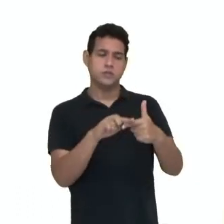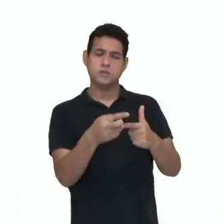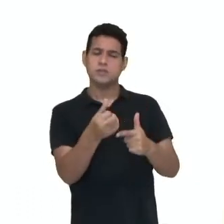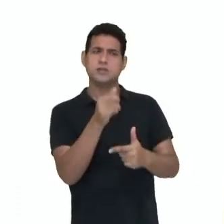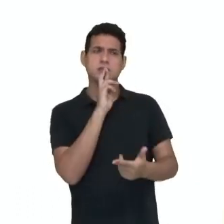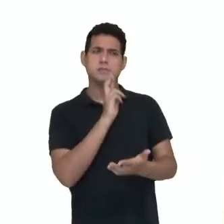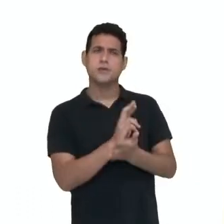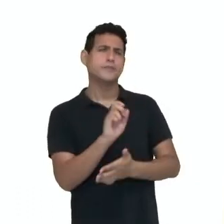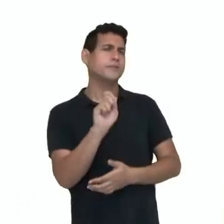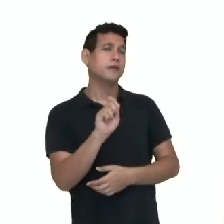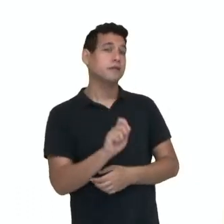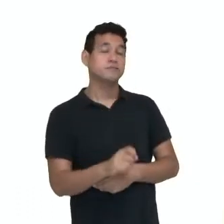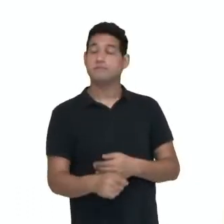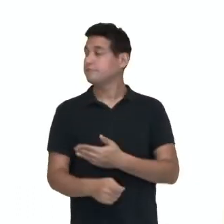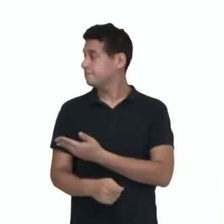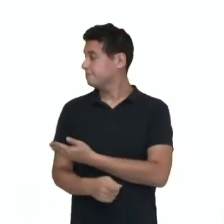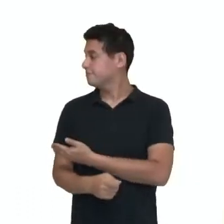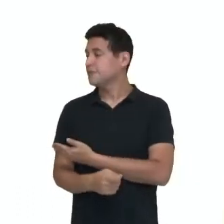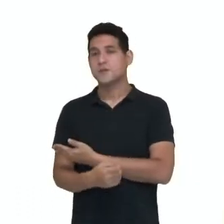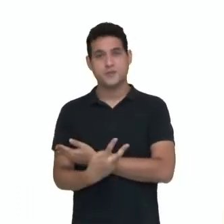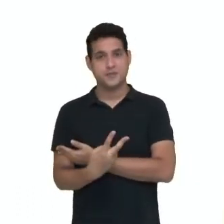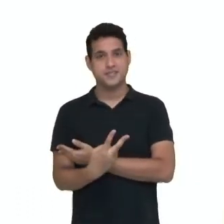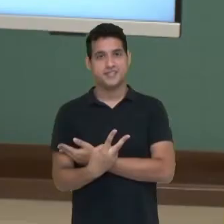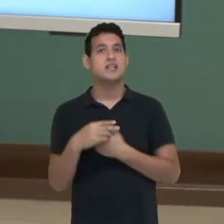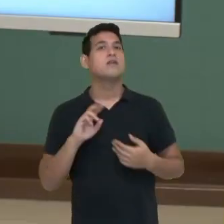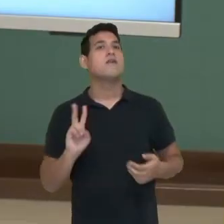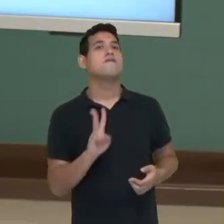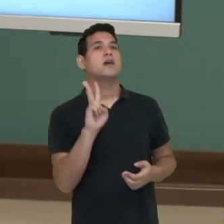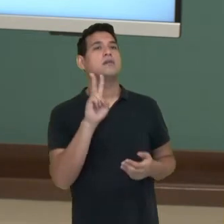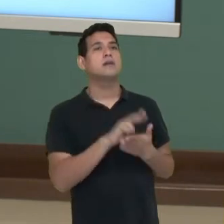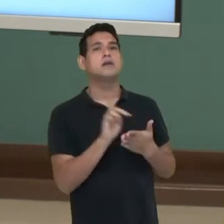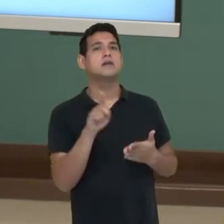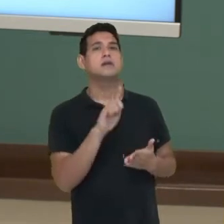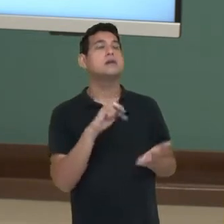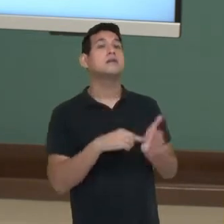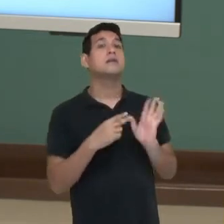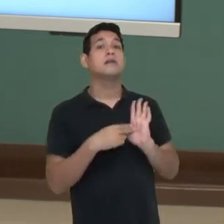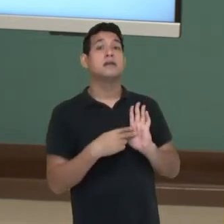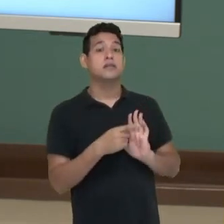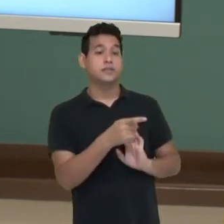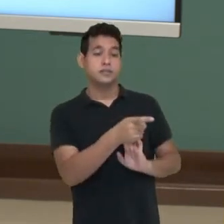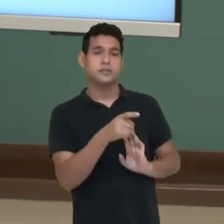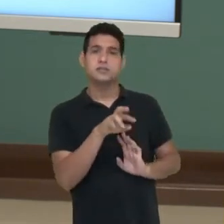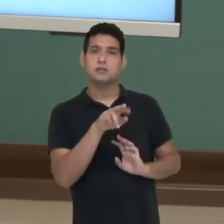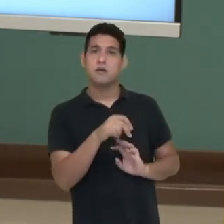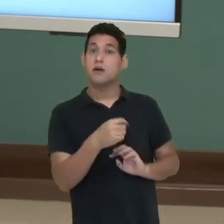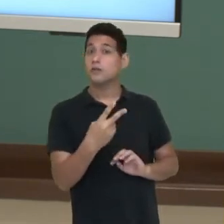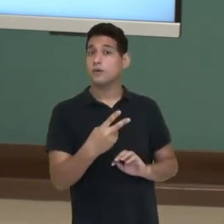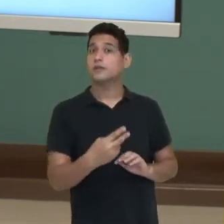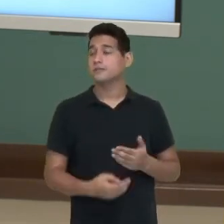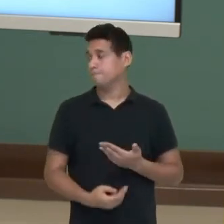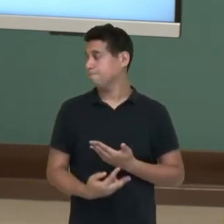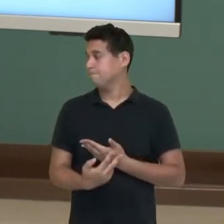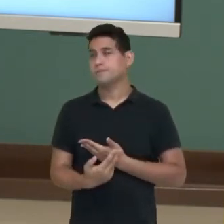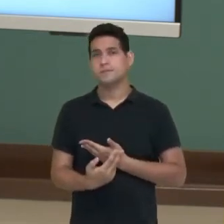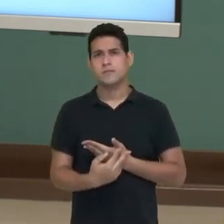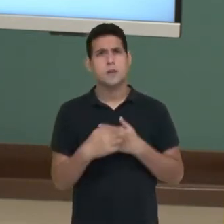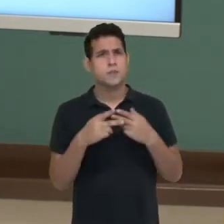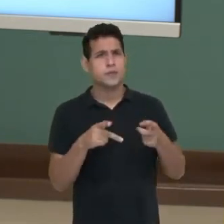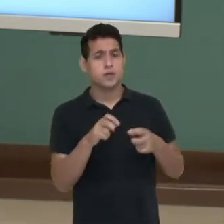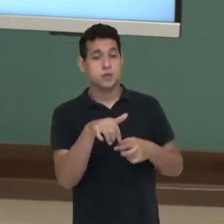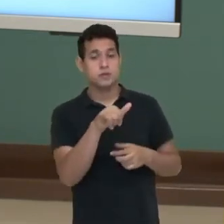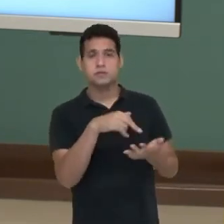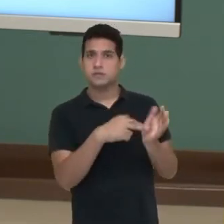igual a 2. Então, o valor onde a função se anula é para x igual a 2. Então, repare que o y